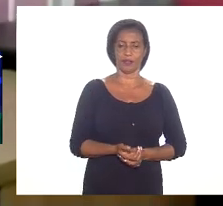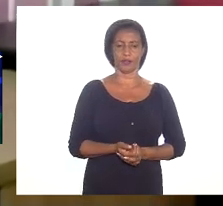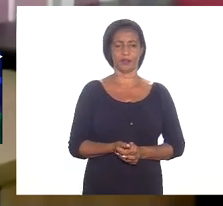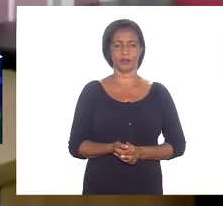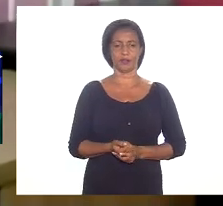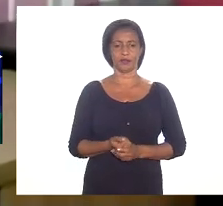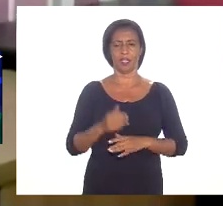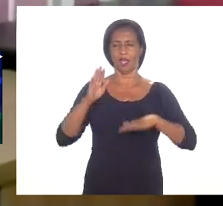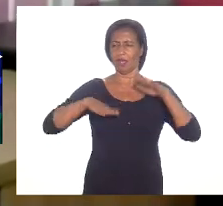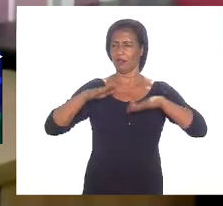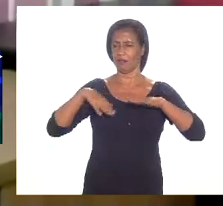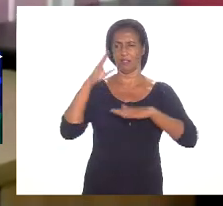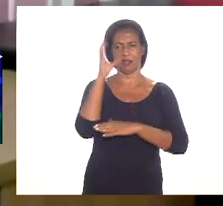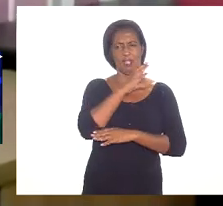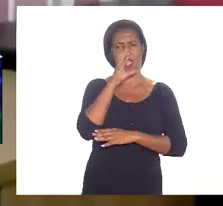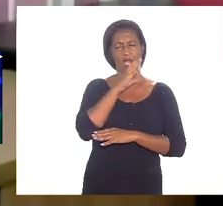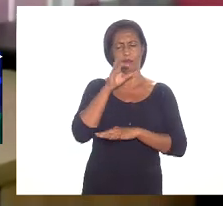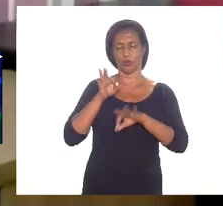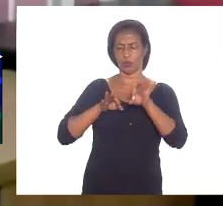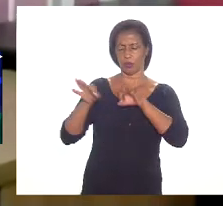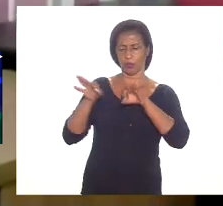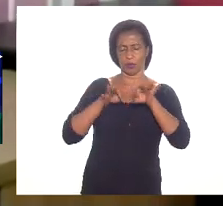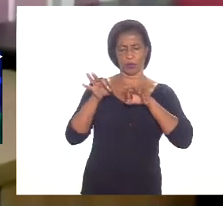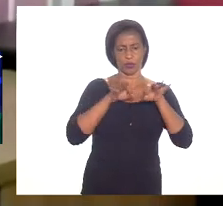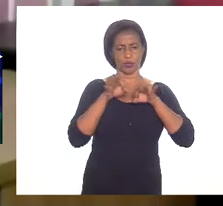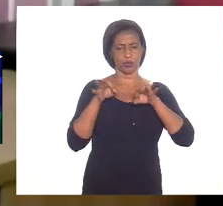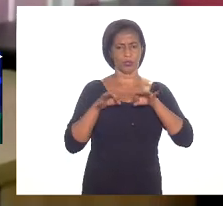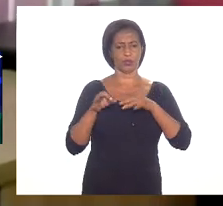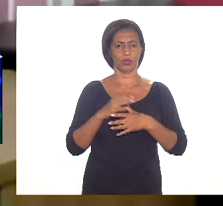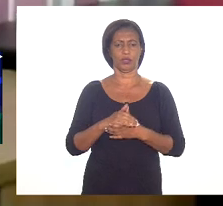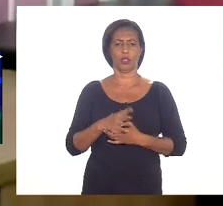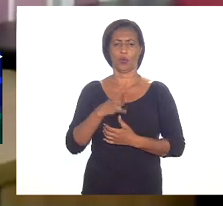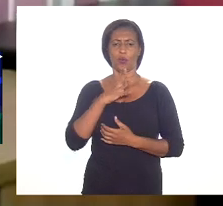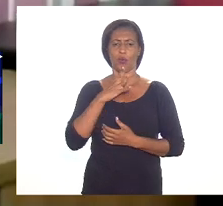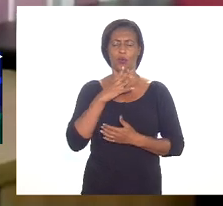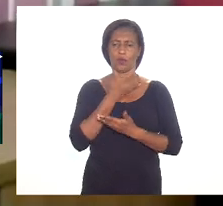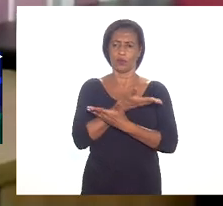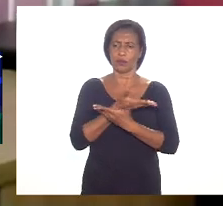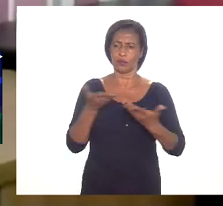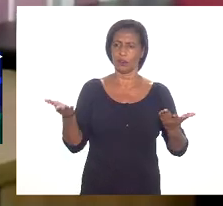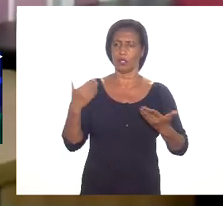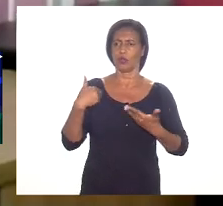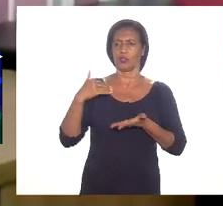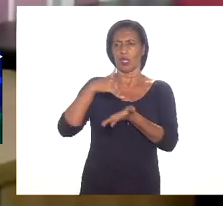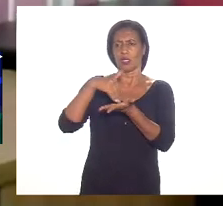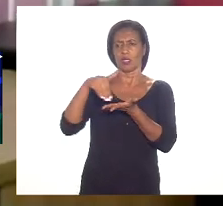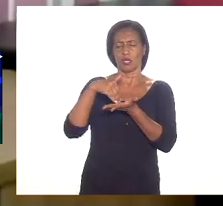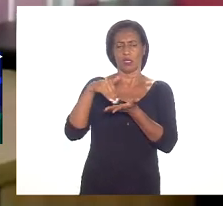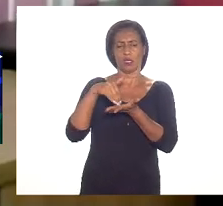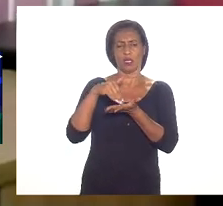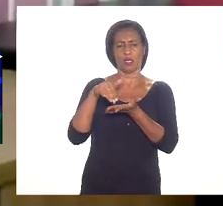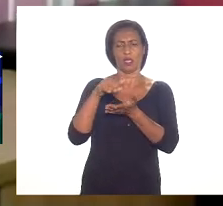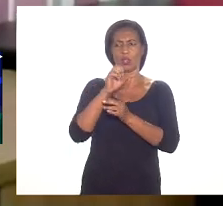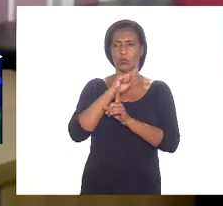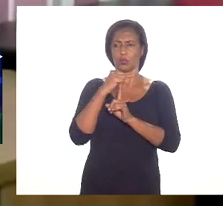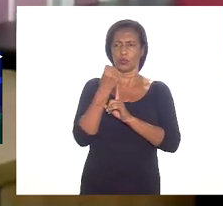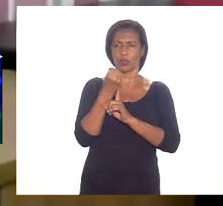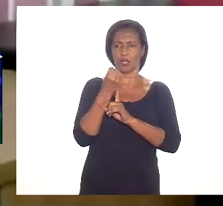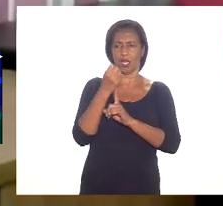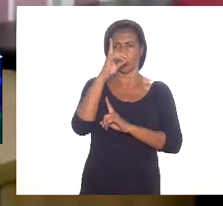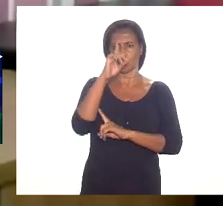ainda que rapidamente sobre projeto ou está meio do conhecimento de todos que eu fui Secretária de Assistência Social direito humano